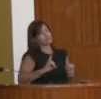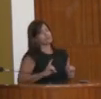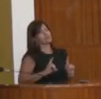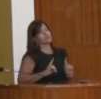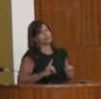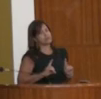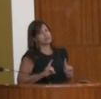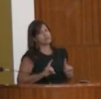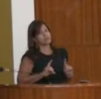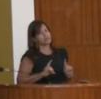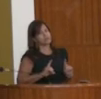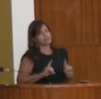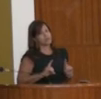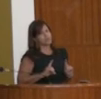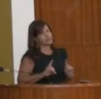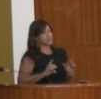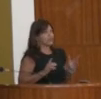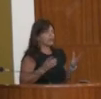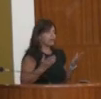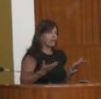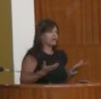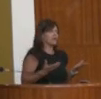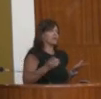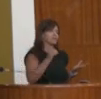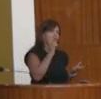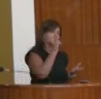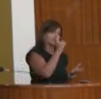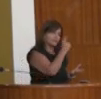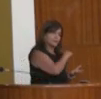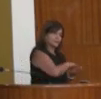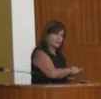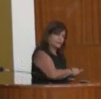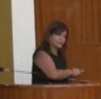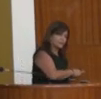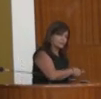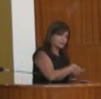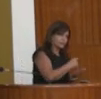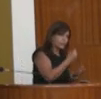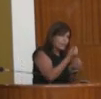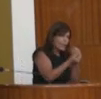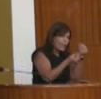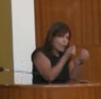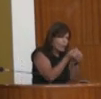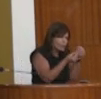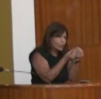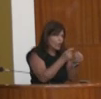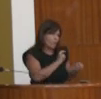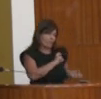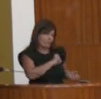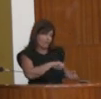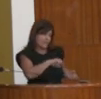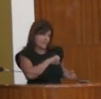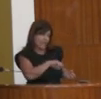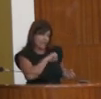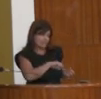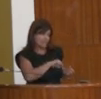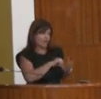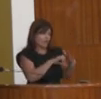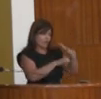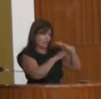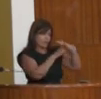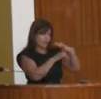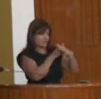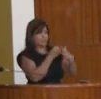do Marcelo essa pergunta, e se existe ou não, o que a gente pode alcançar. E as pessoas que estão aqui, a casa